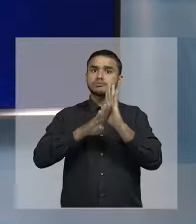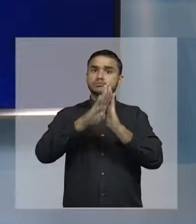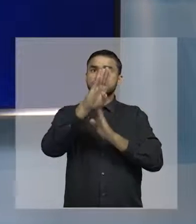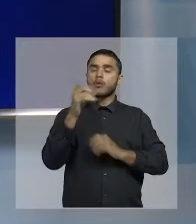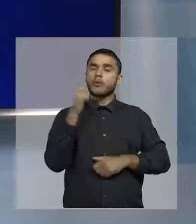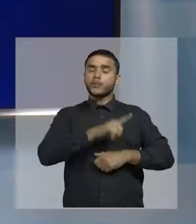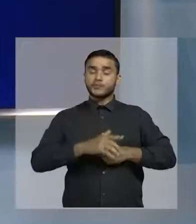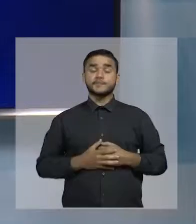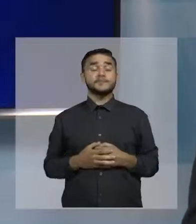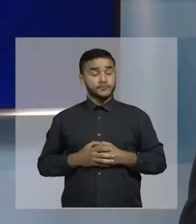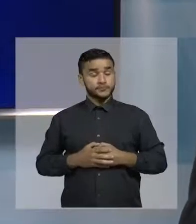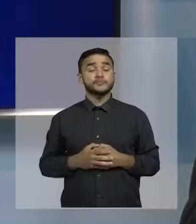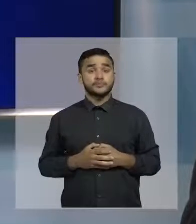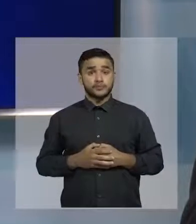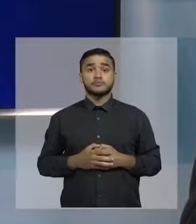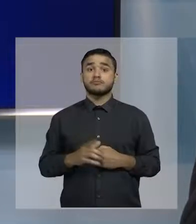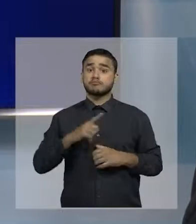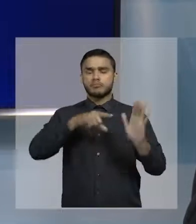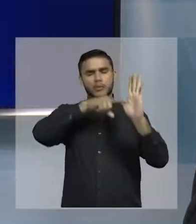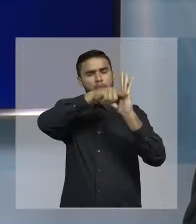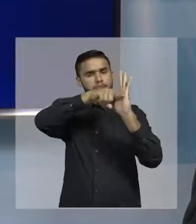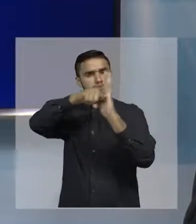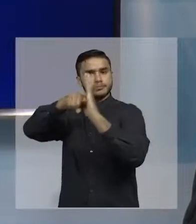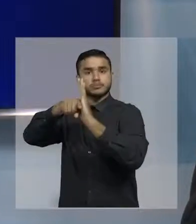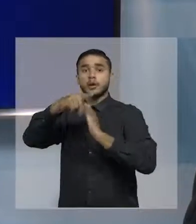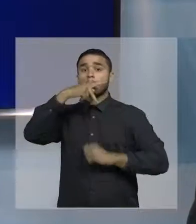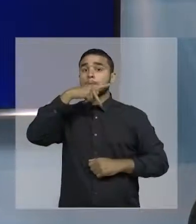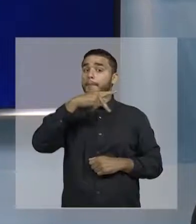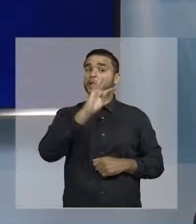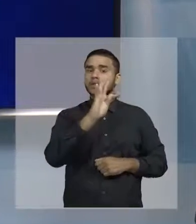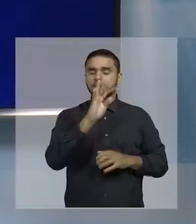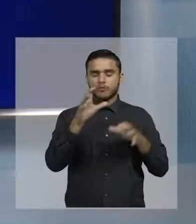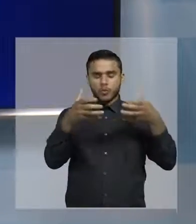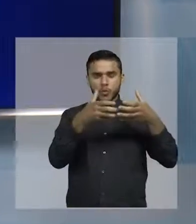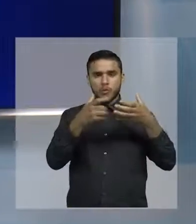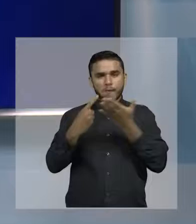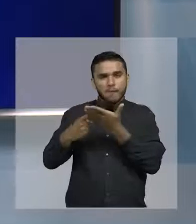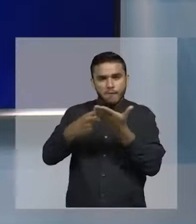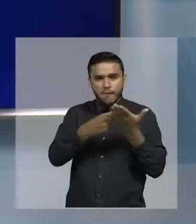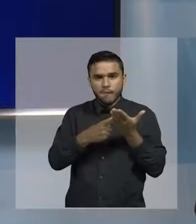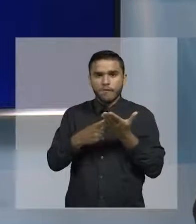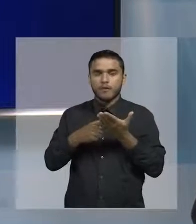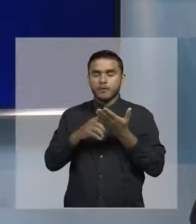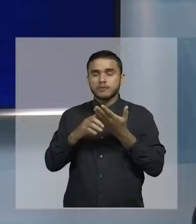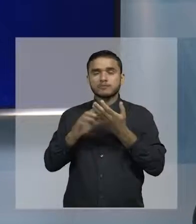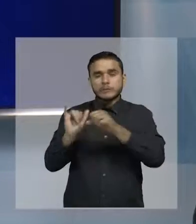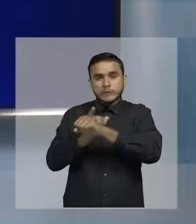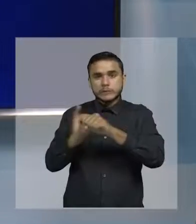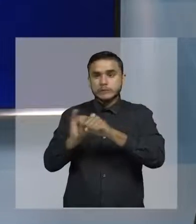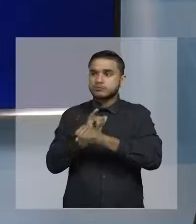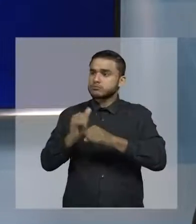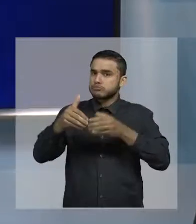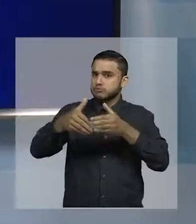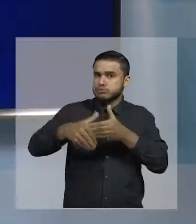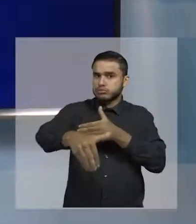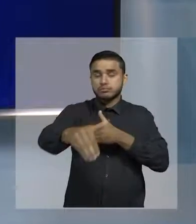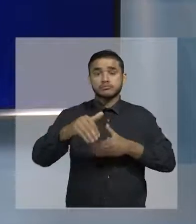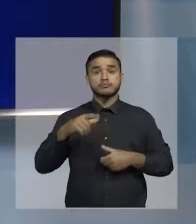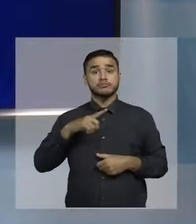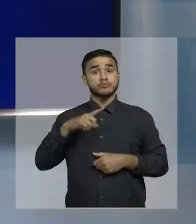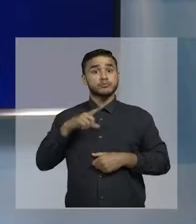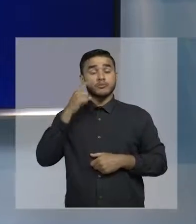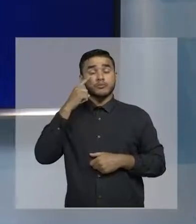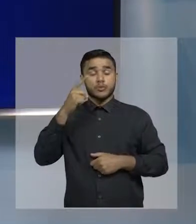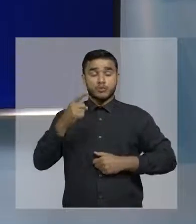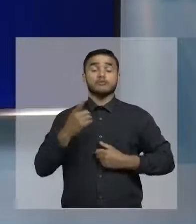no Ibope. A estratégia do PT é de que, levando esta candidatura do Lula até o limite em que o Tribunal